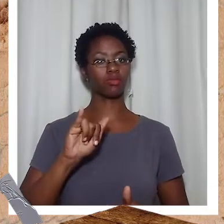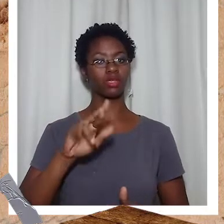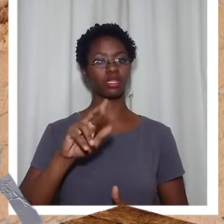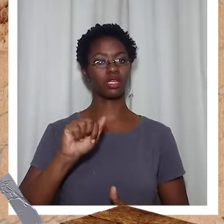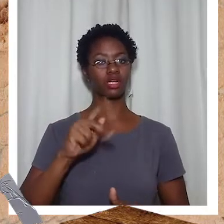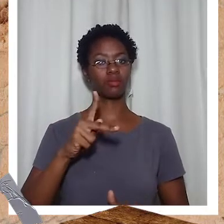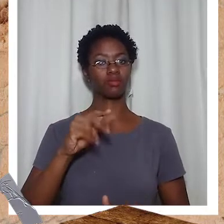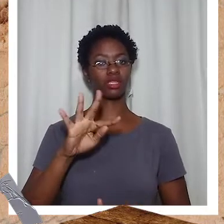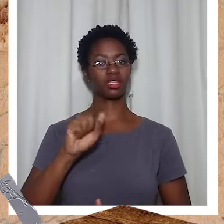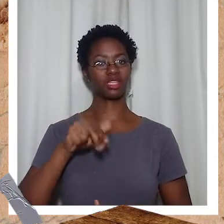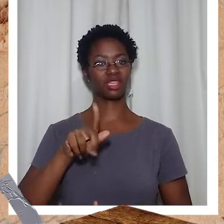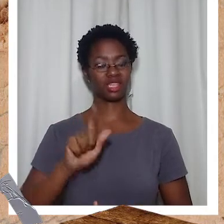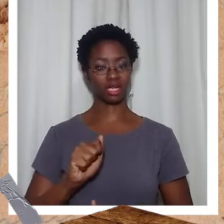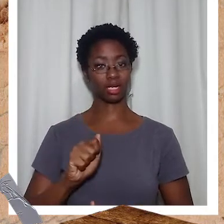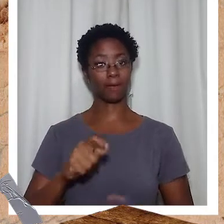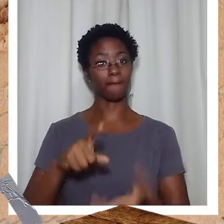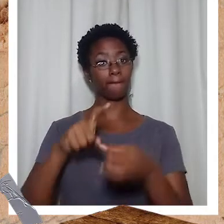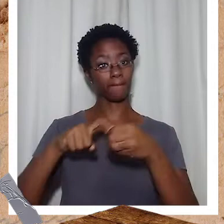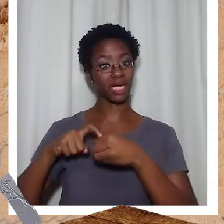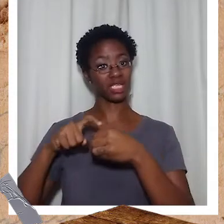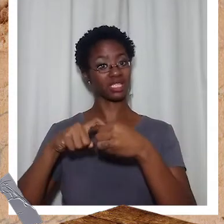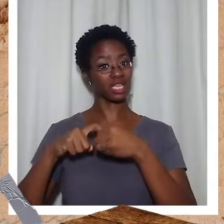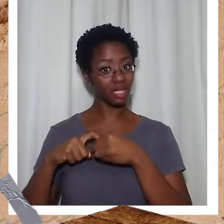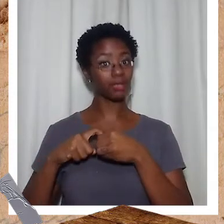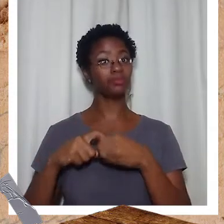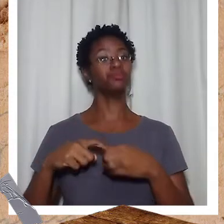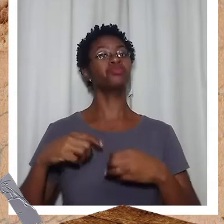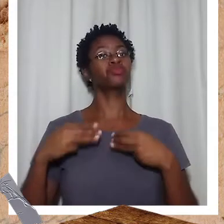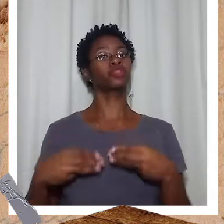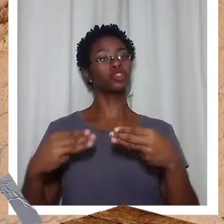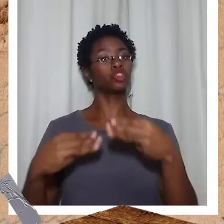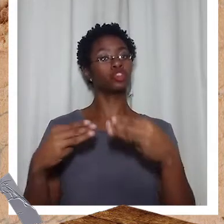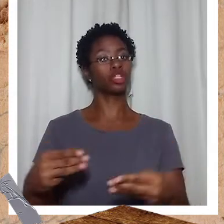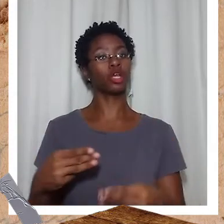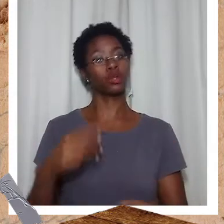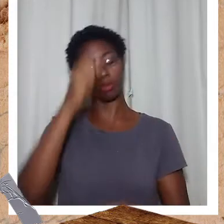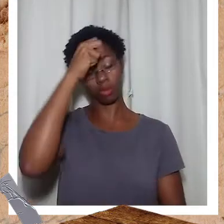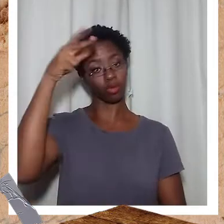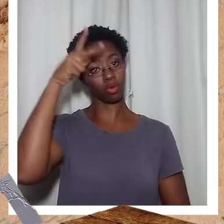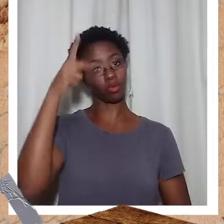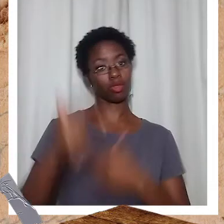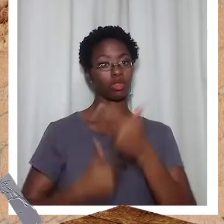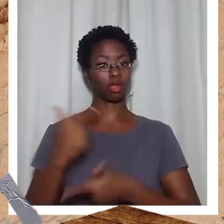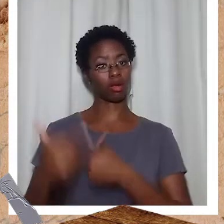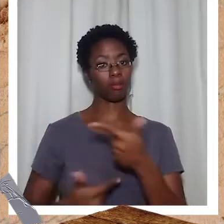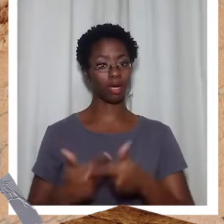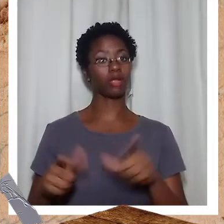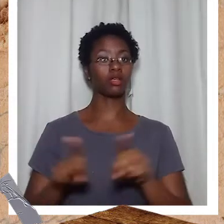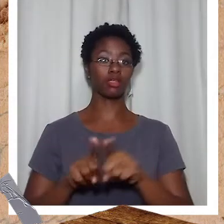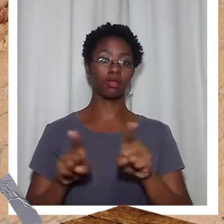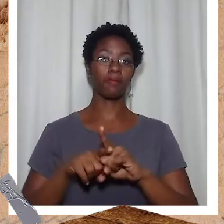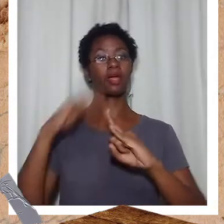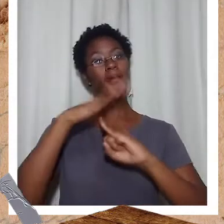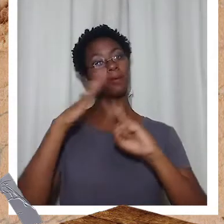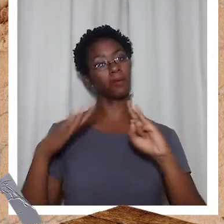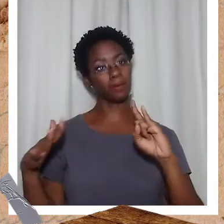Parceria Ministério Público do Trabalho. Parceria estratégica Museu de Arte do Rio,